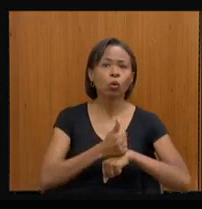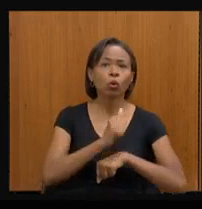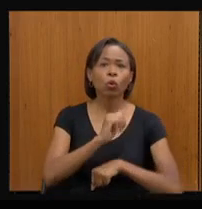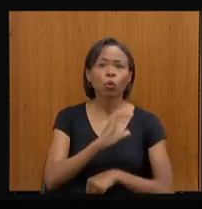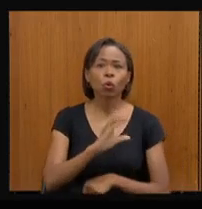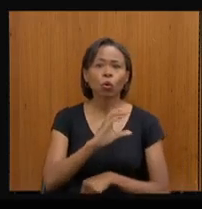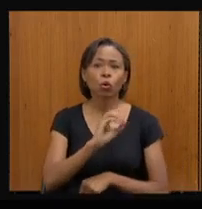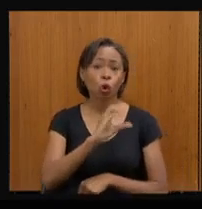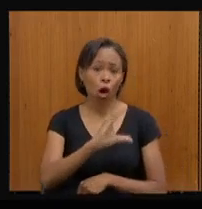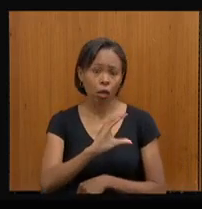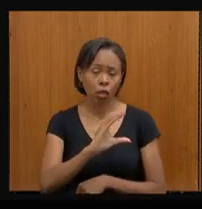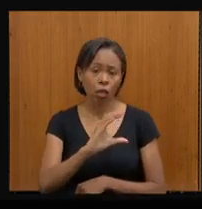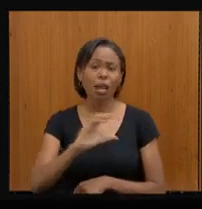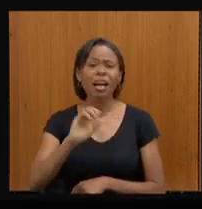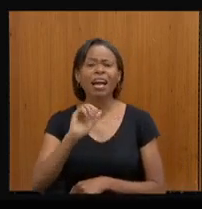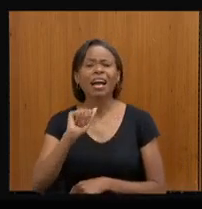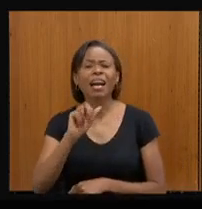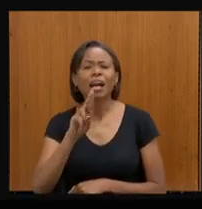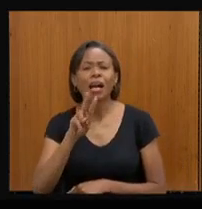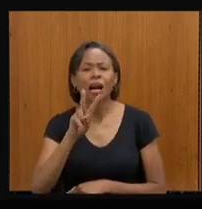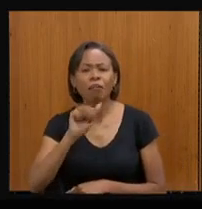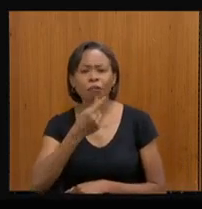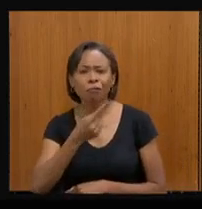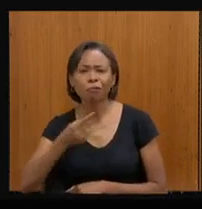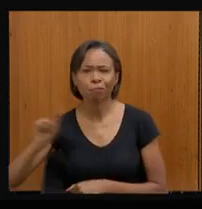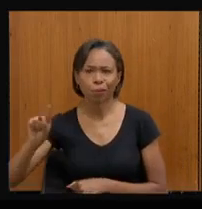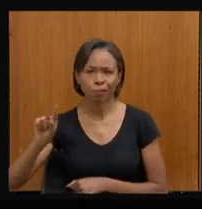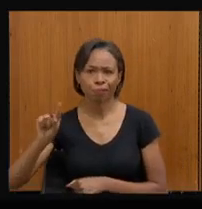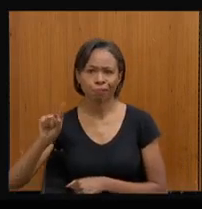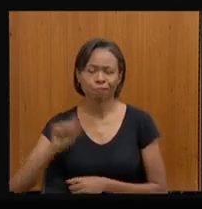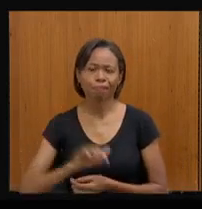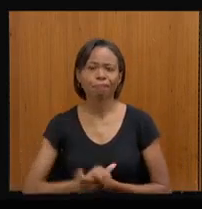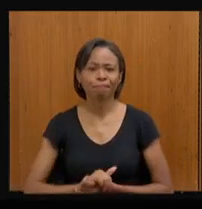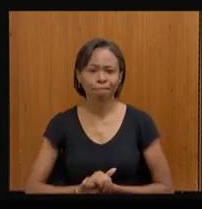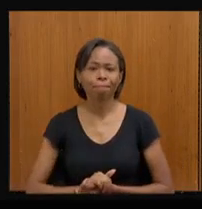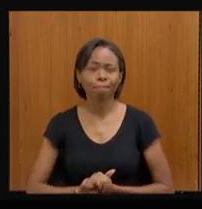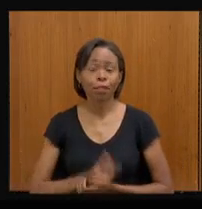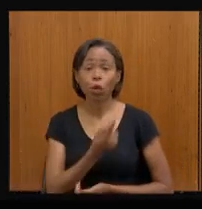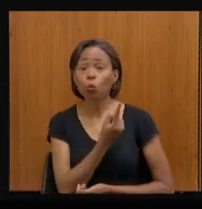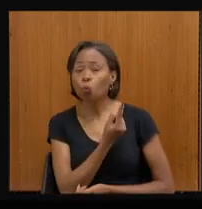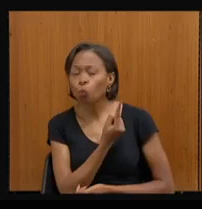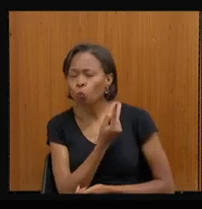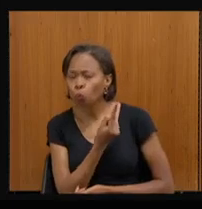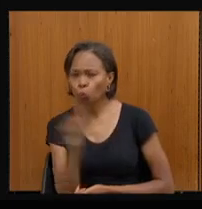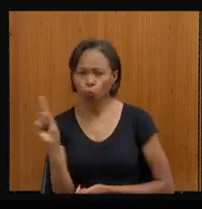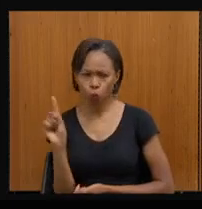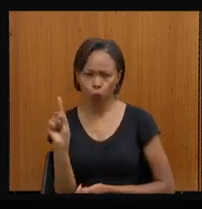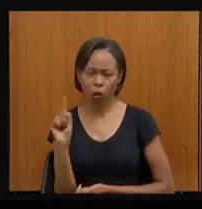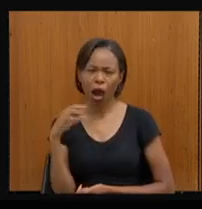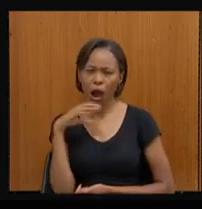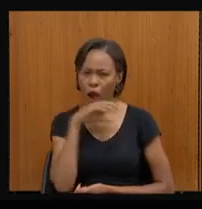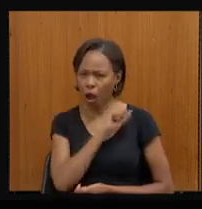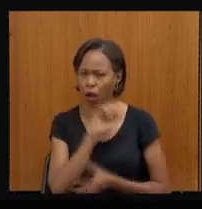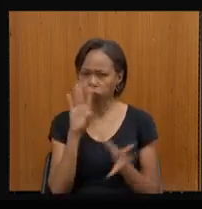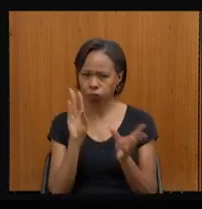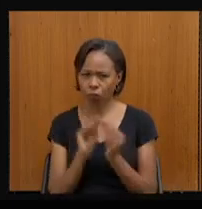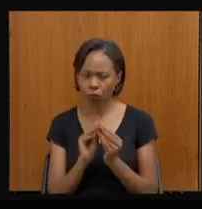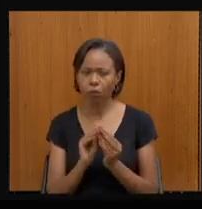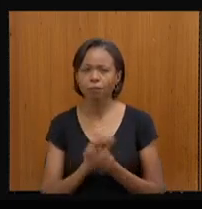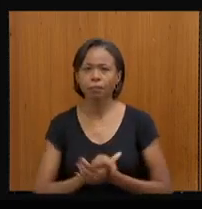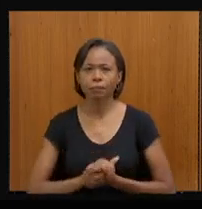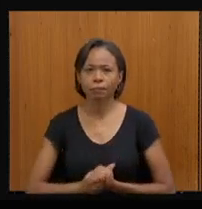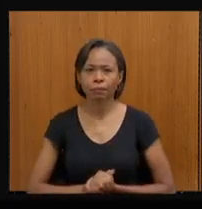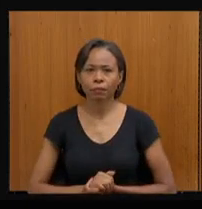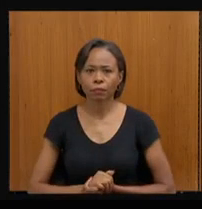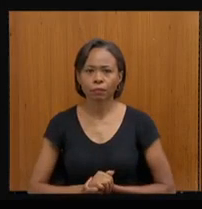carvão energia Eu acho que a gente já falou bastante sobre isso e como o último rapidamente próximos mais por